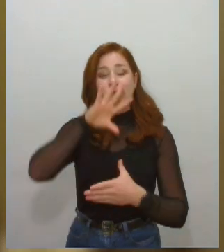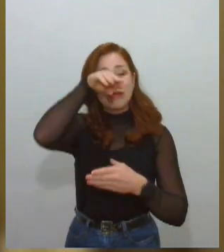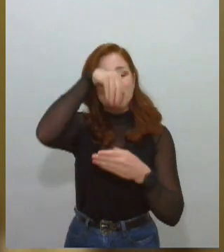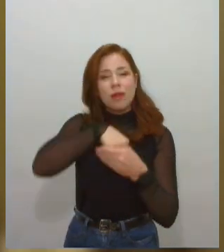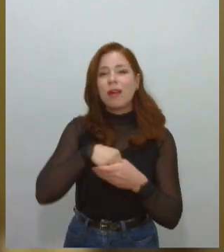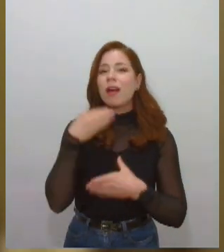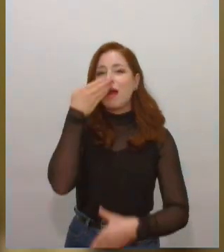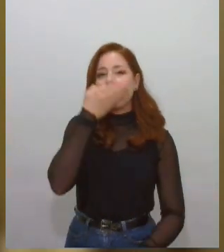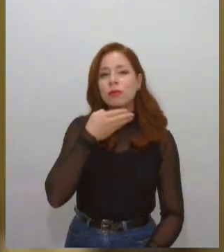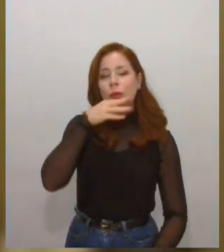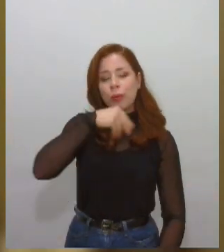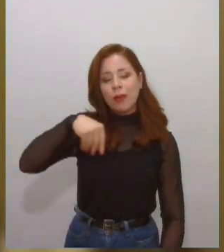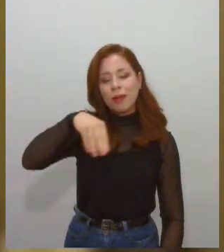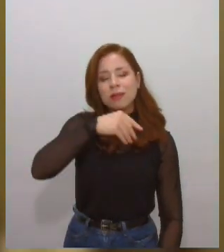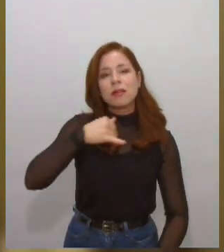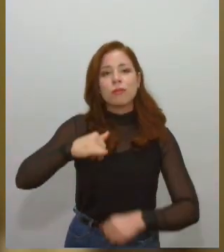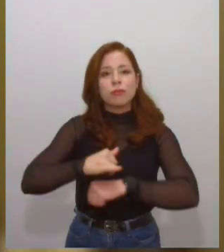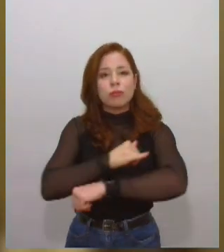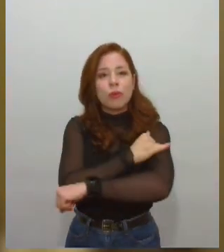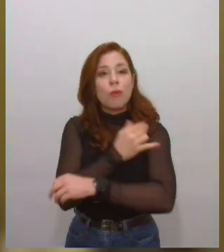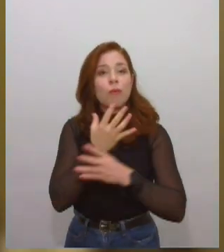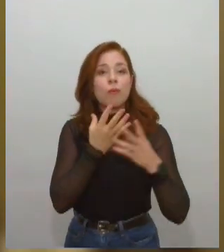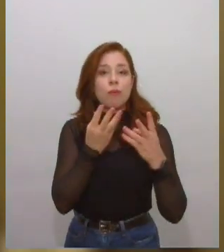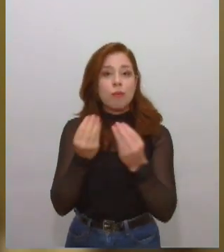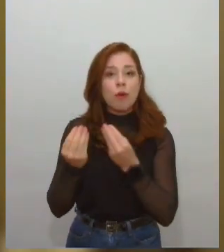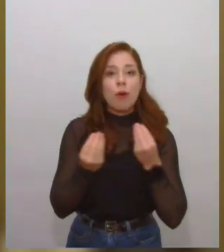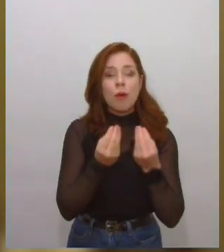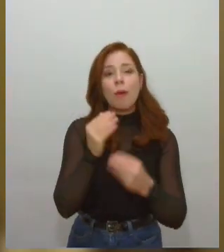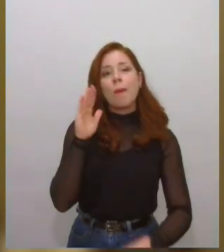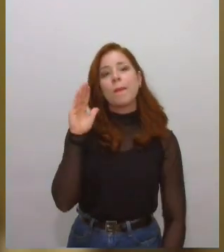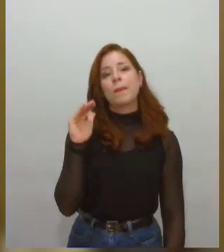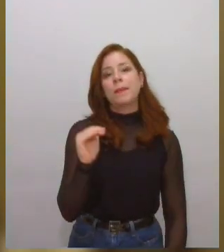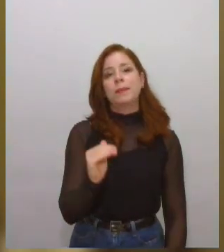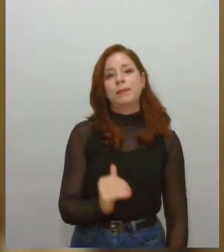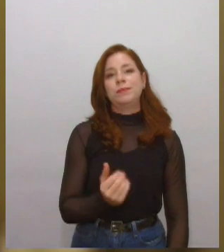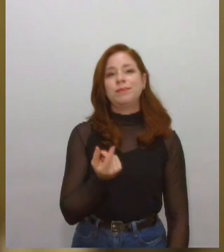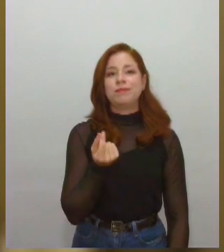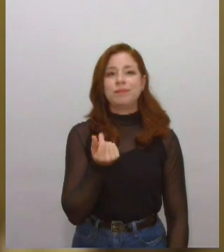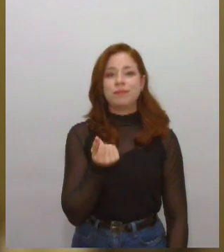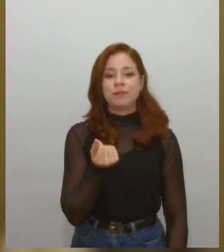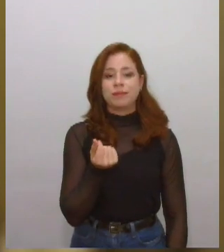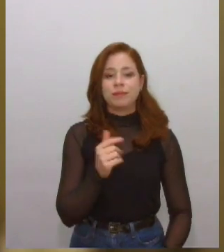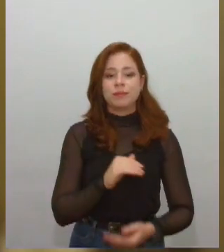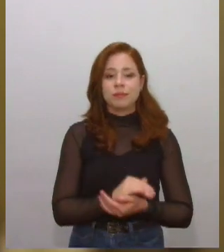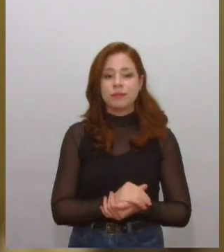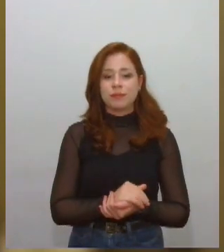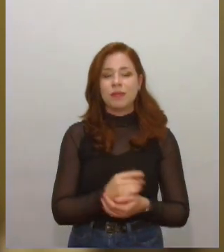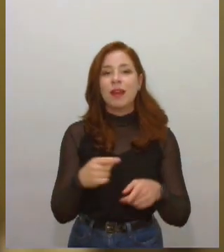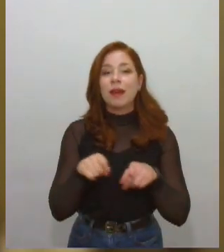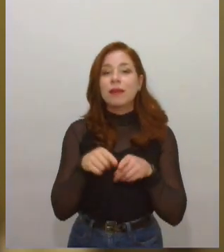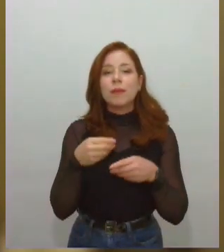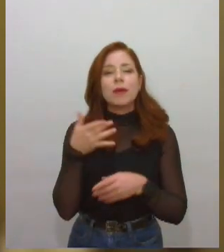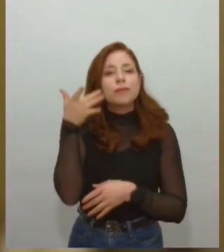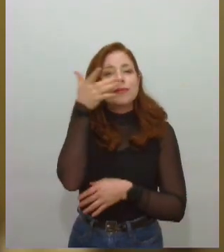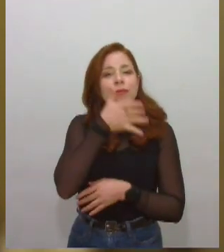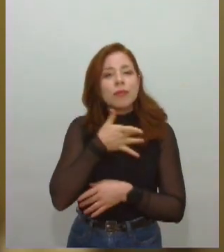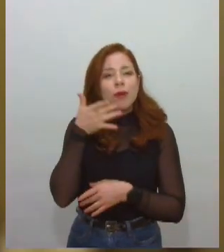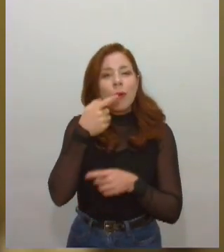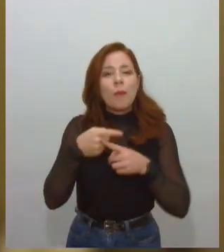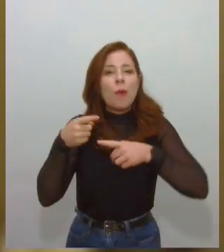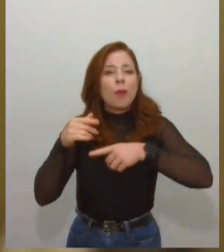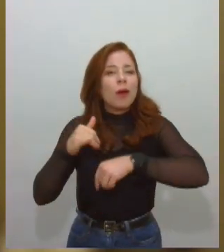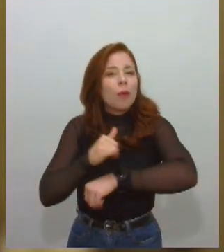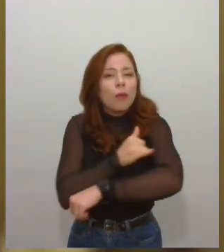em gordura, com preço mais em conta e muito palatável, né? A gordura é gostosa, o açúcar é gostoso,